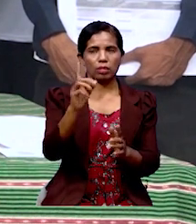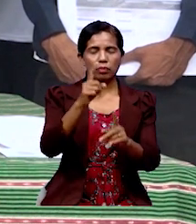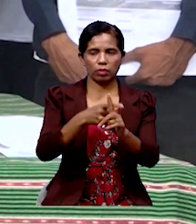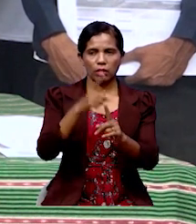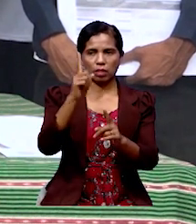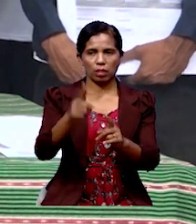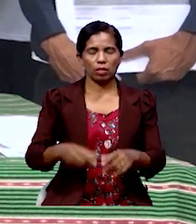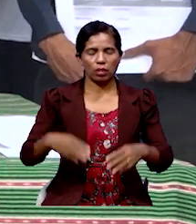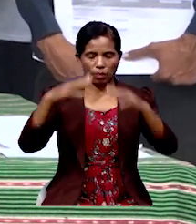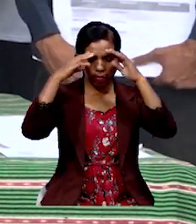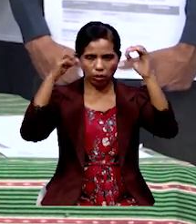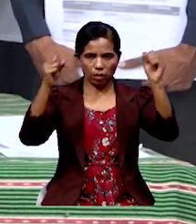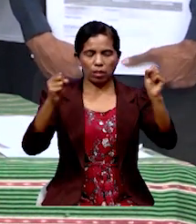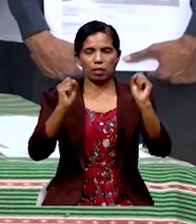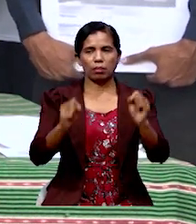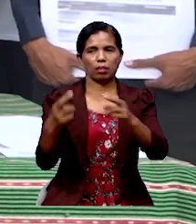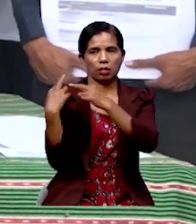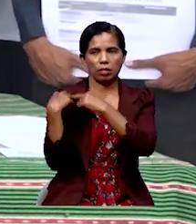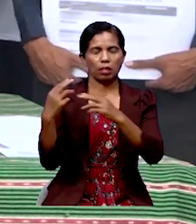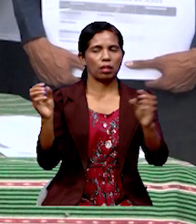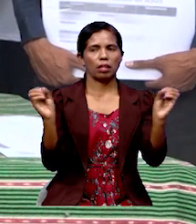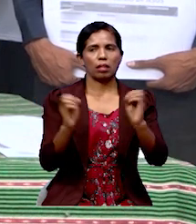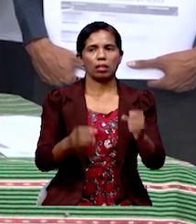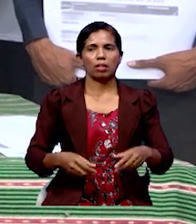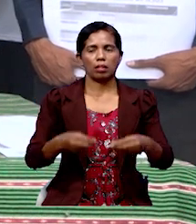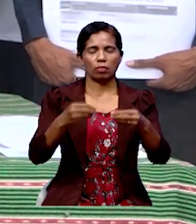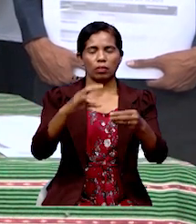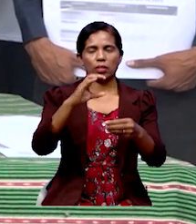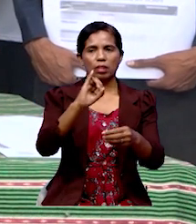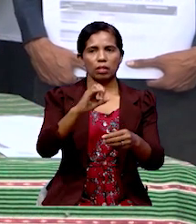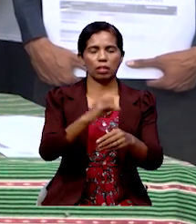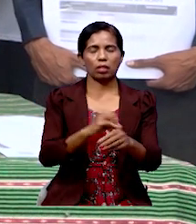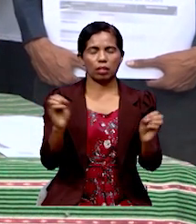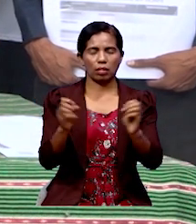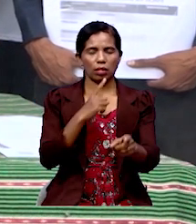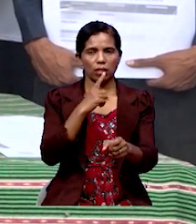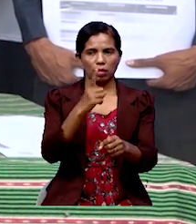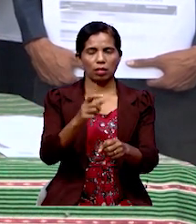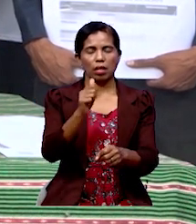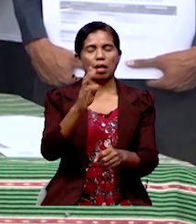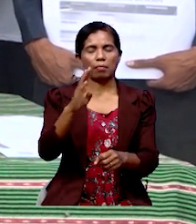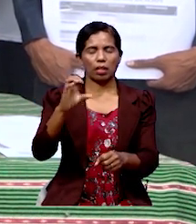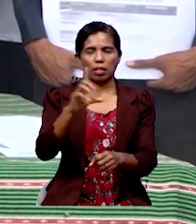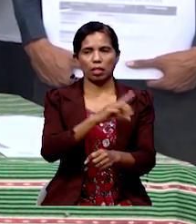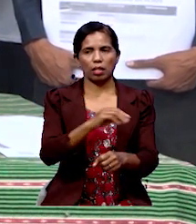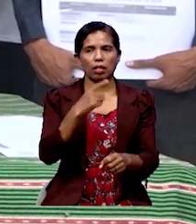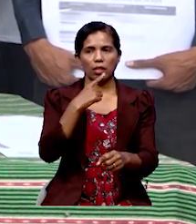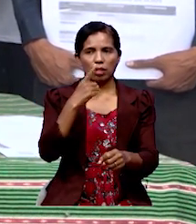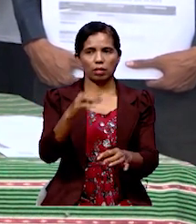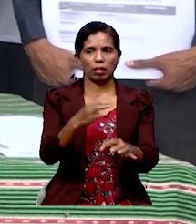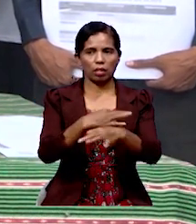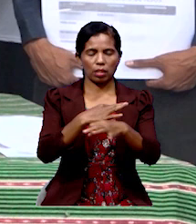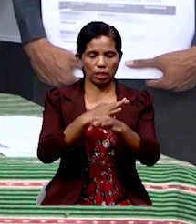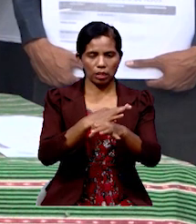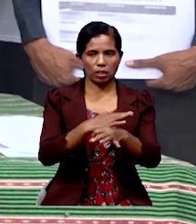ida so Presiden magbela expulsa. La os koordinasi ilegal tampouco conselheiro Abel nessa conselheiro. Nia atu hadia conflitos, lá os